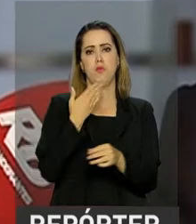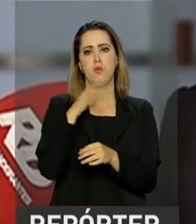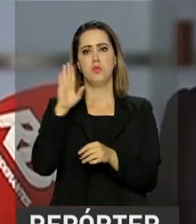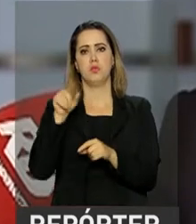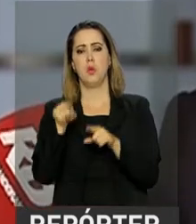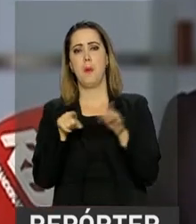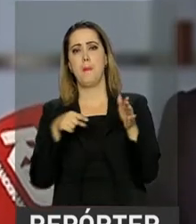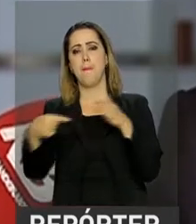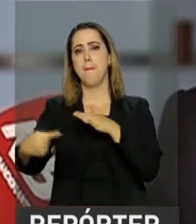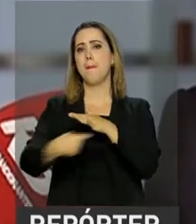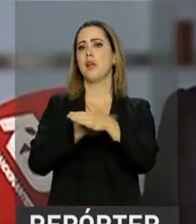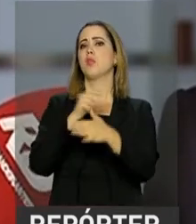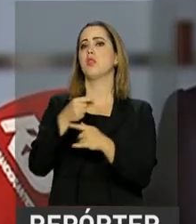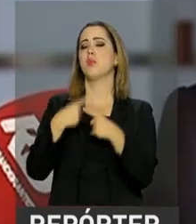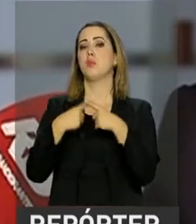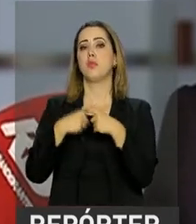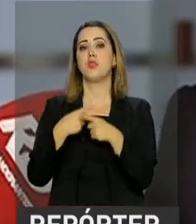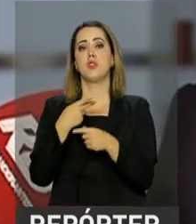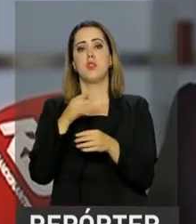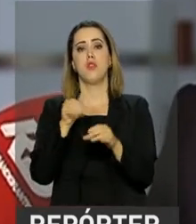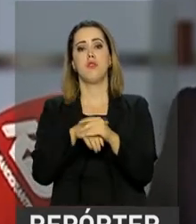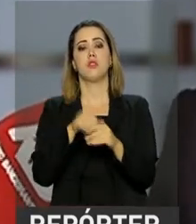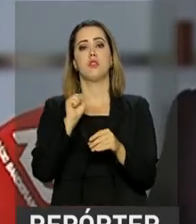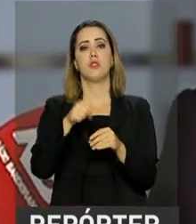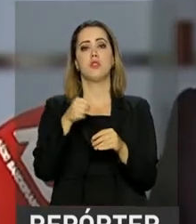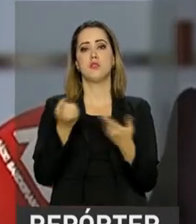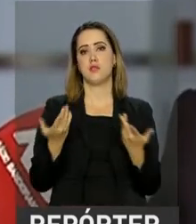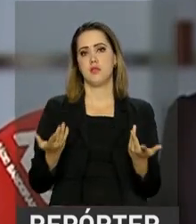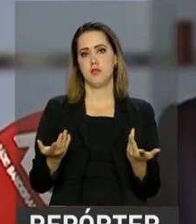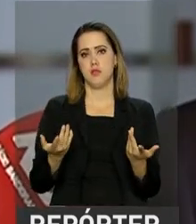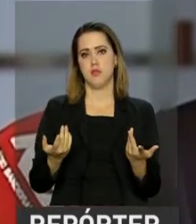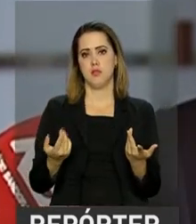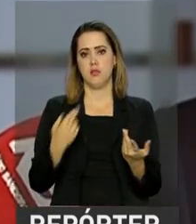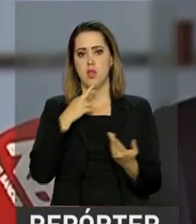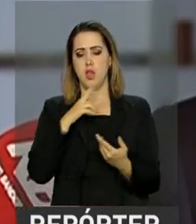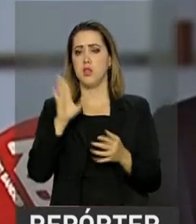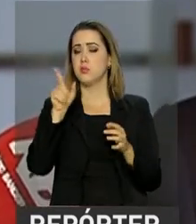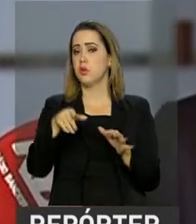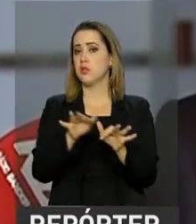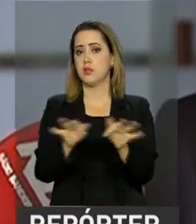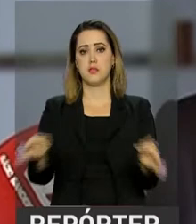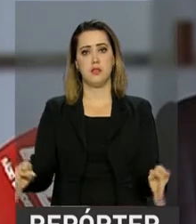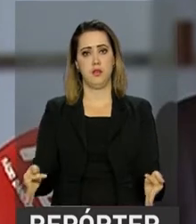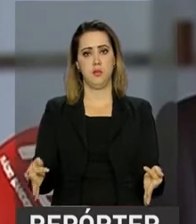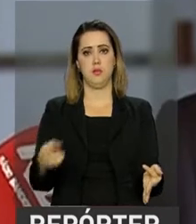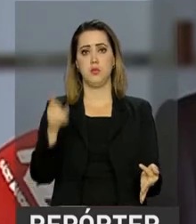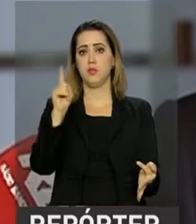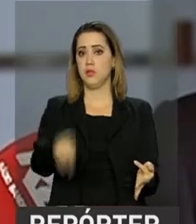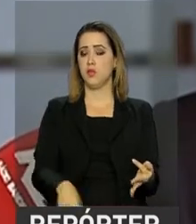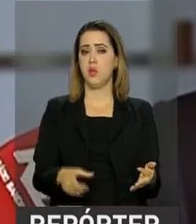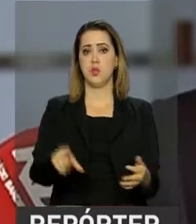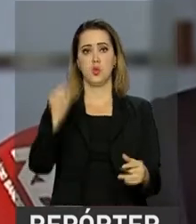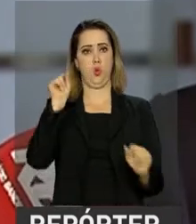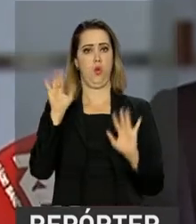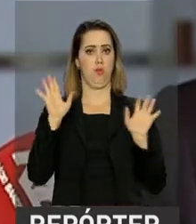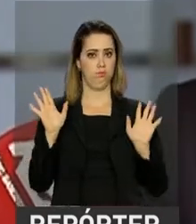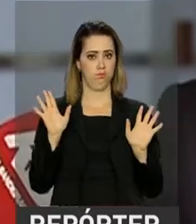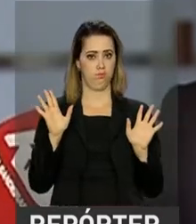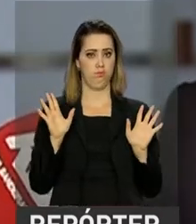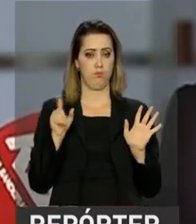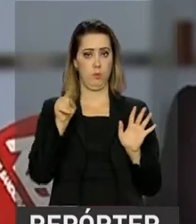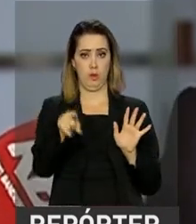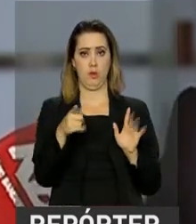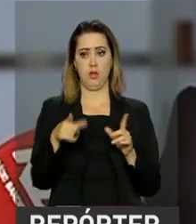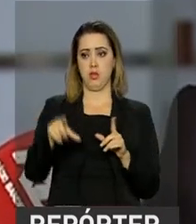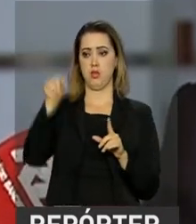ele questionar por que eu votei a favor, por exemplo, da reforma da Previdência? A resposta é muito simples, é uma questão de opção.